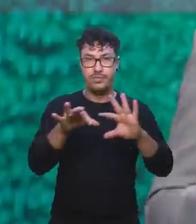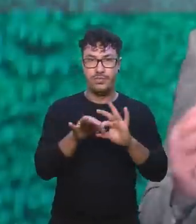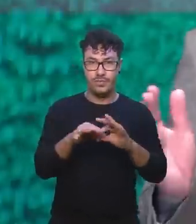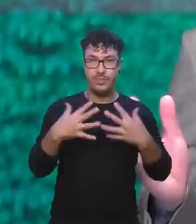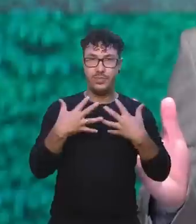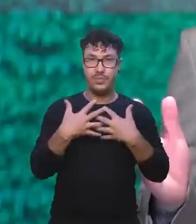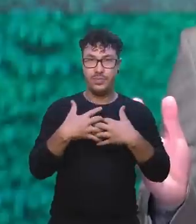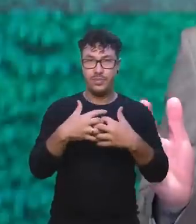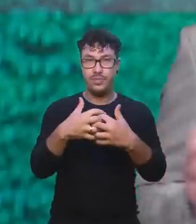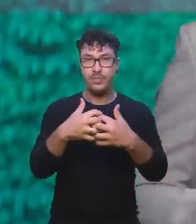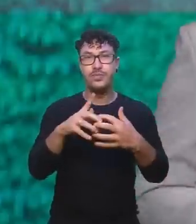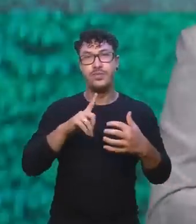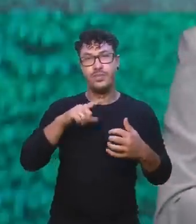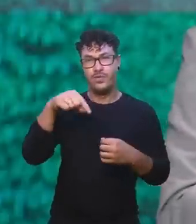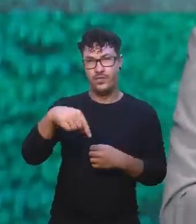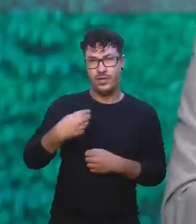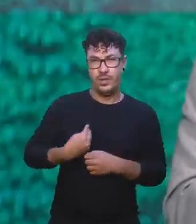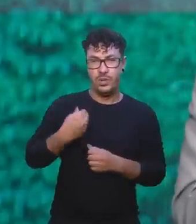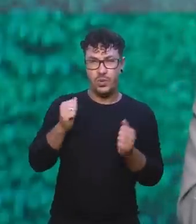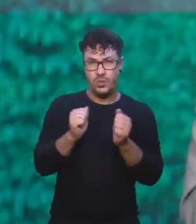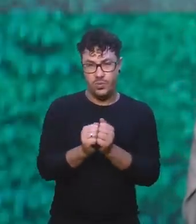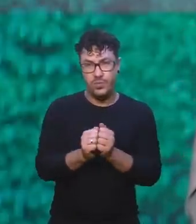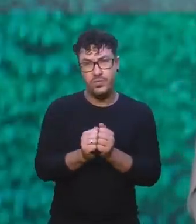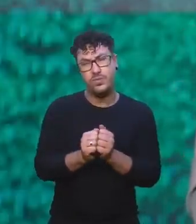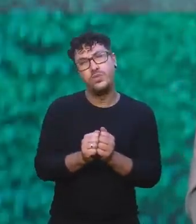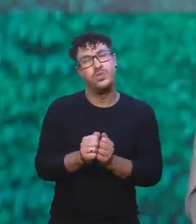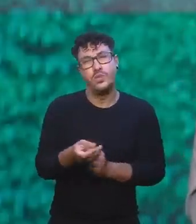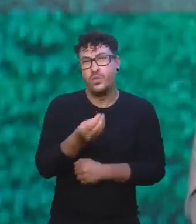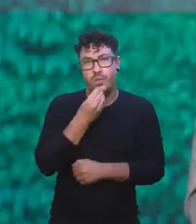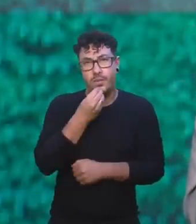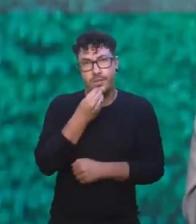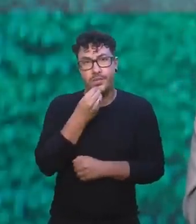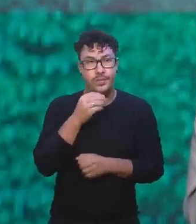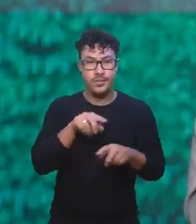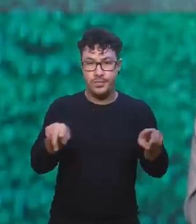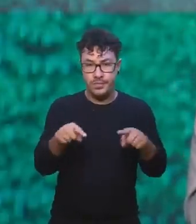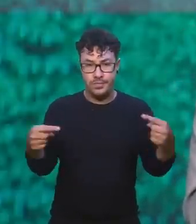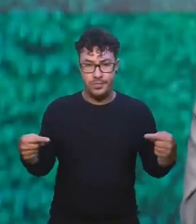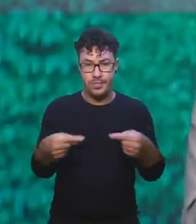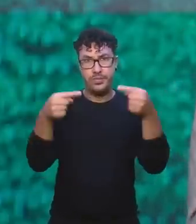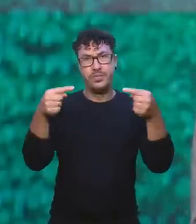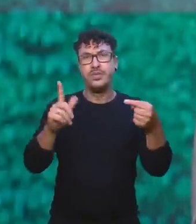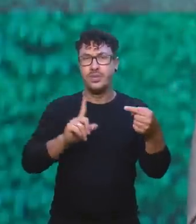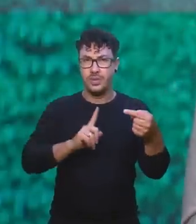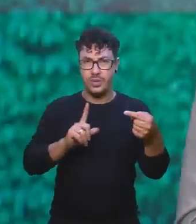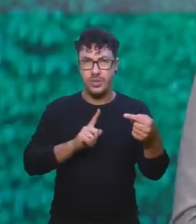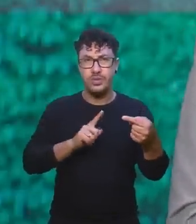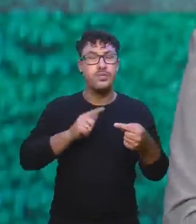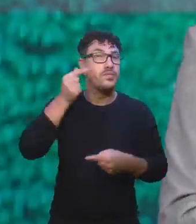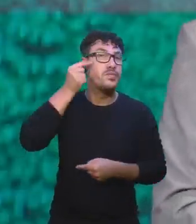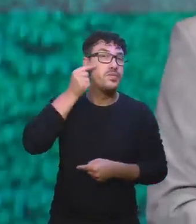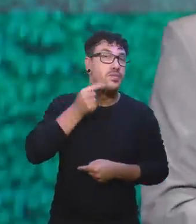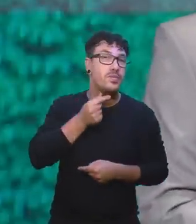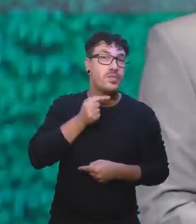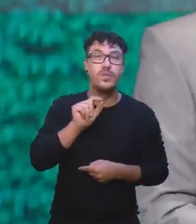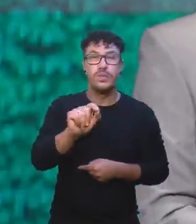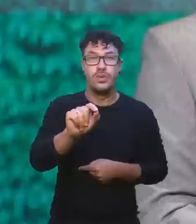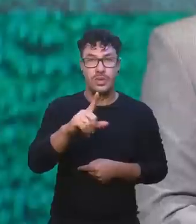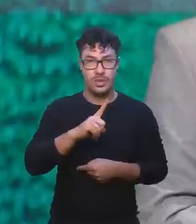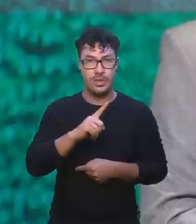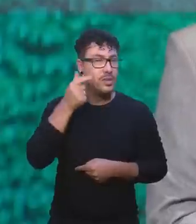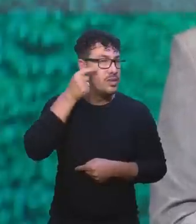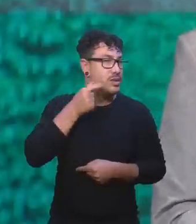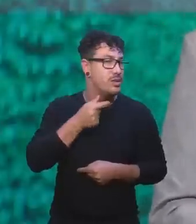as pessoas que não querem o bem. E naturalmente que isso gera dificuldades, atritos. Que Allan Kardec, na obra